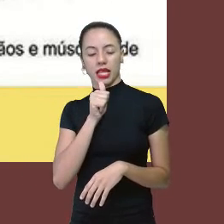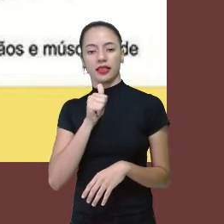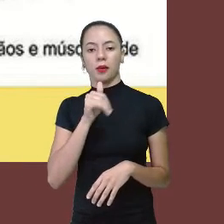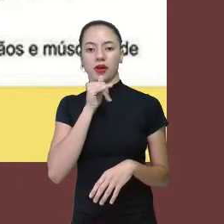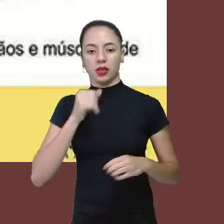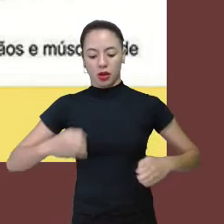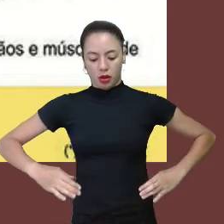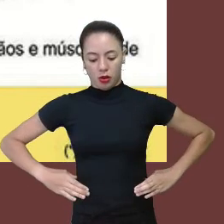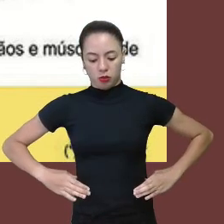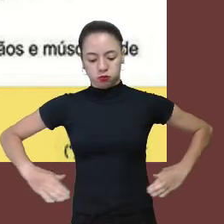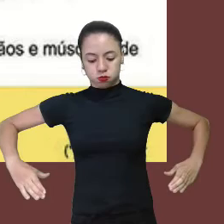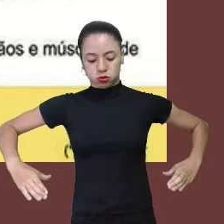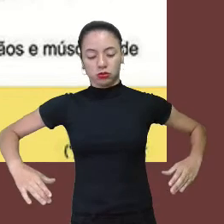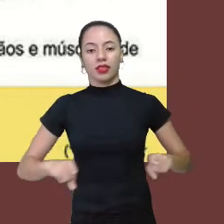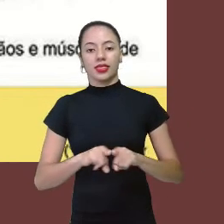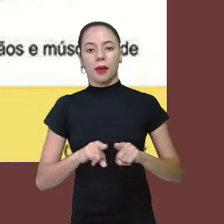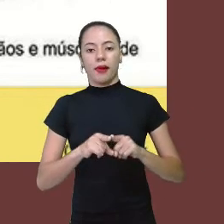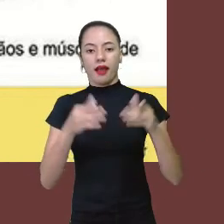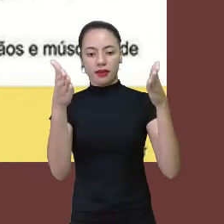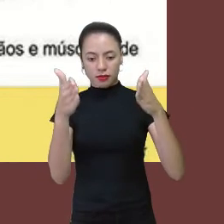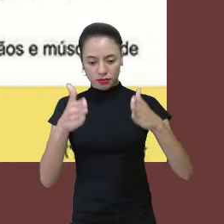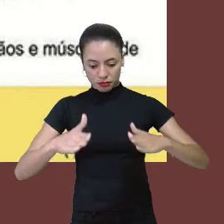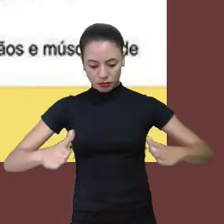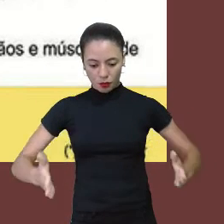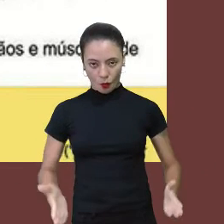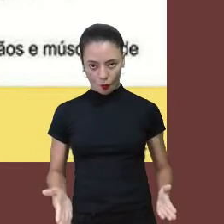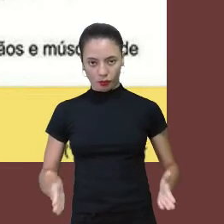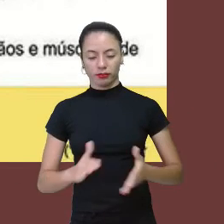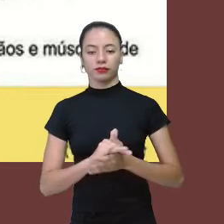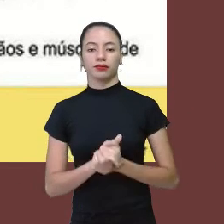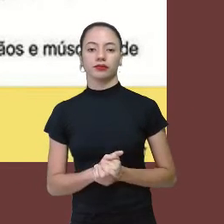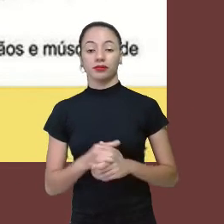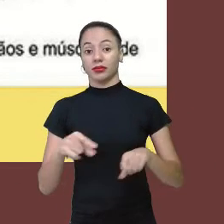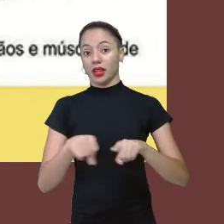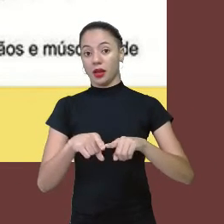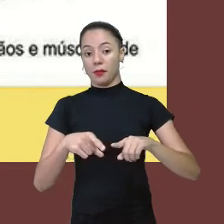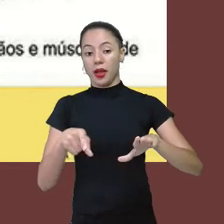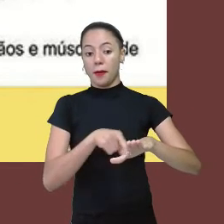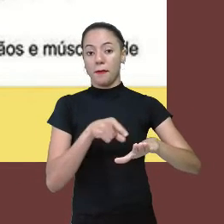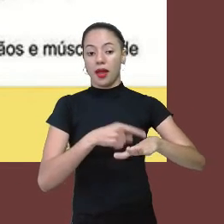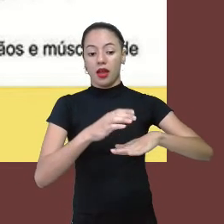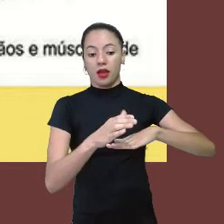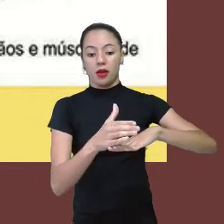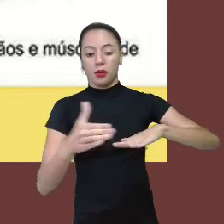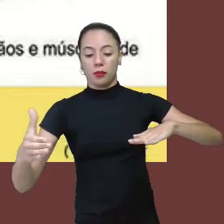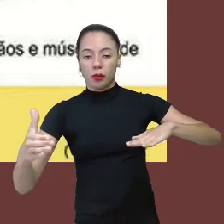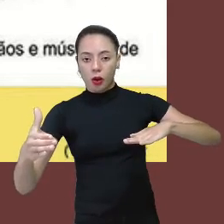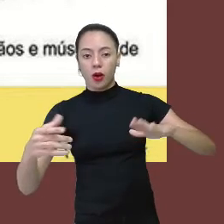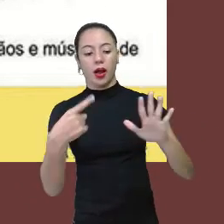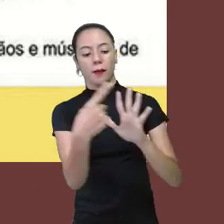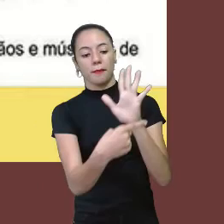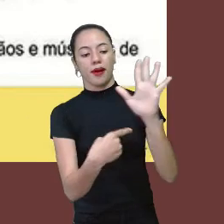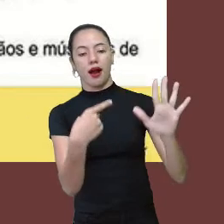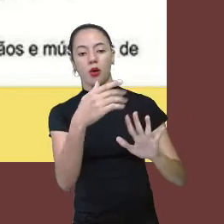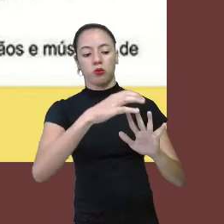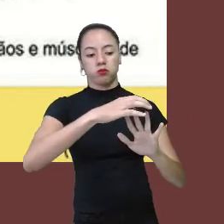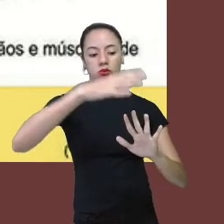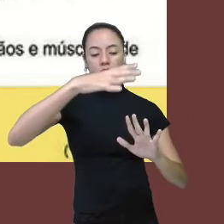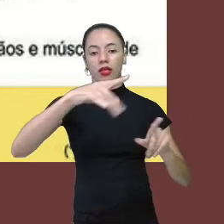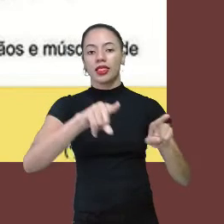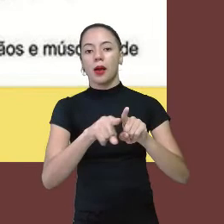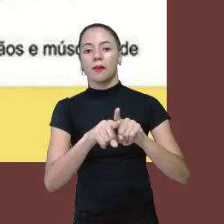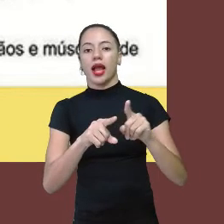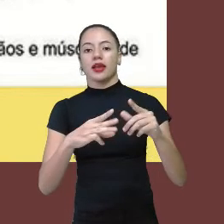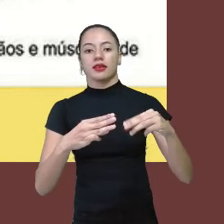uma definição da cintura. E crescimento dos pés, mãos e músculos de forma mais rápida.